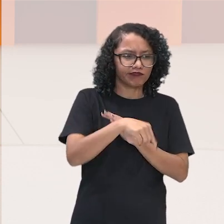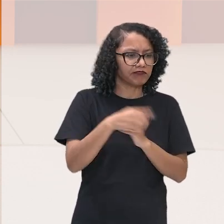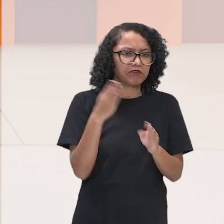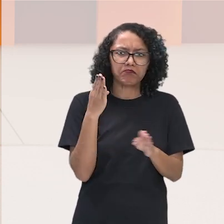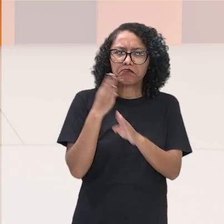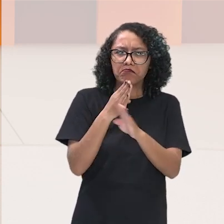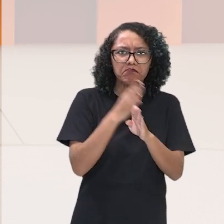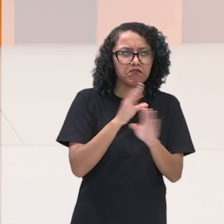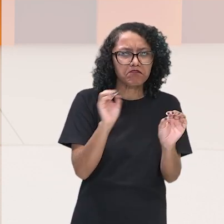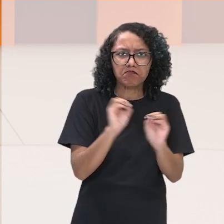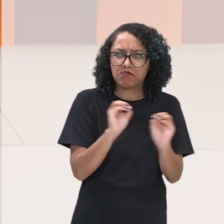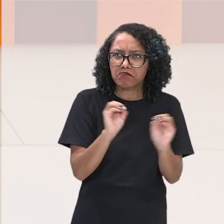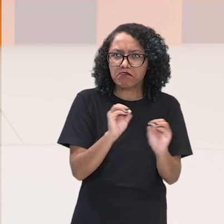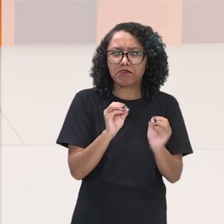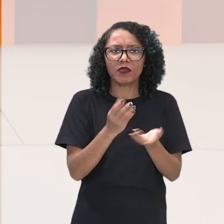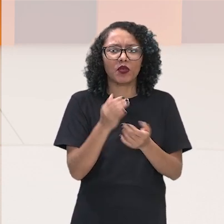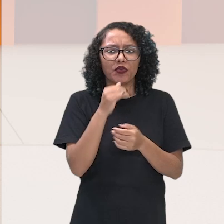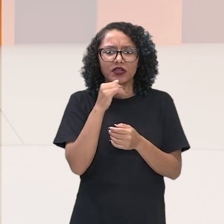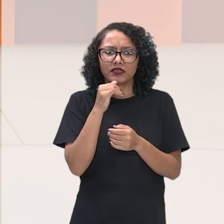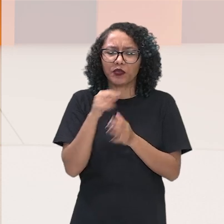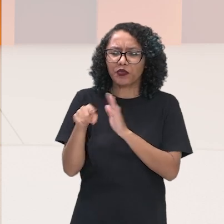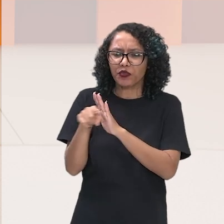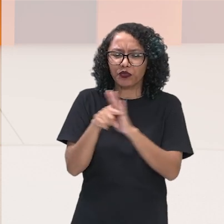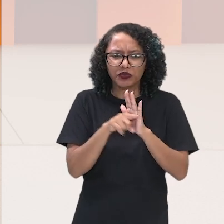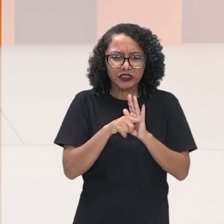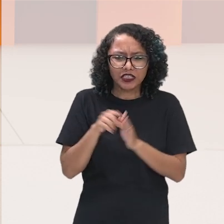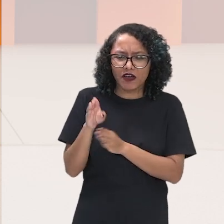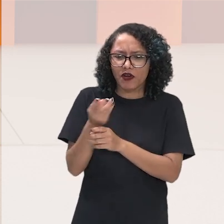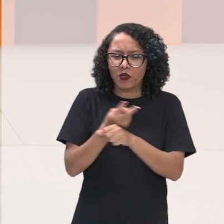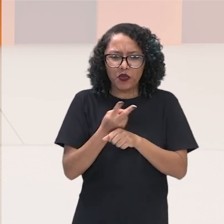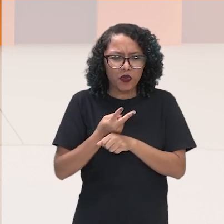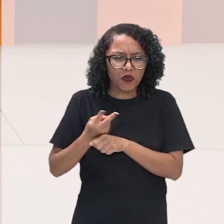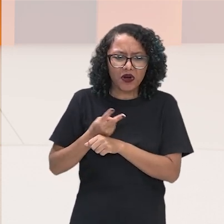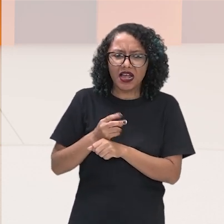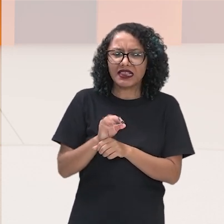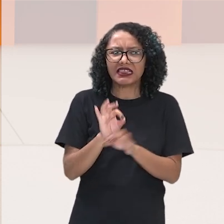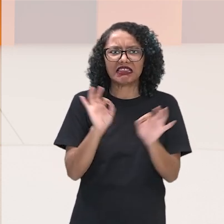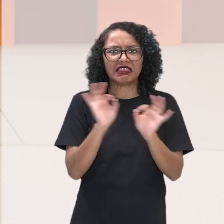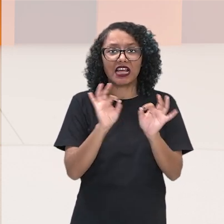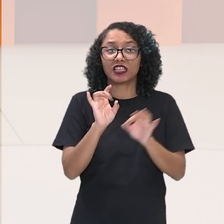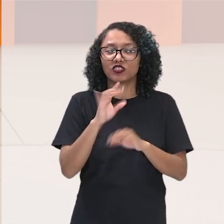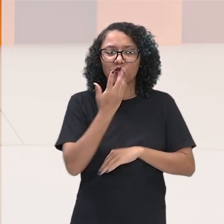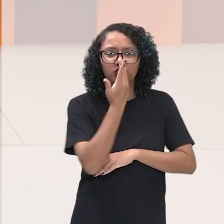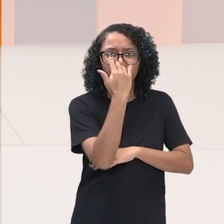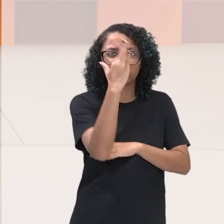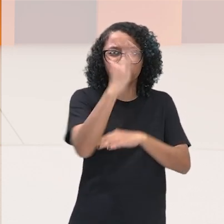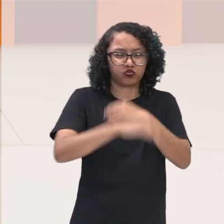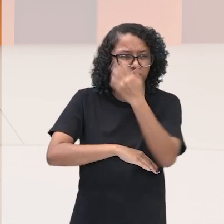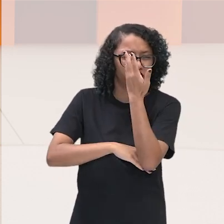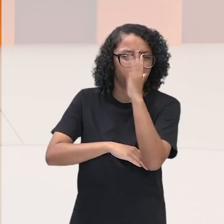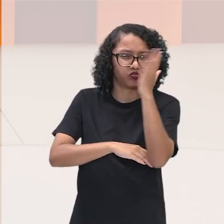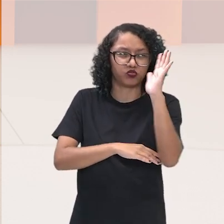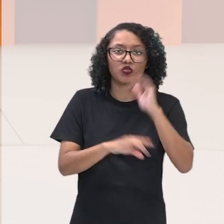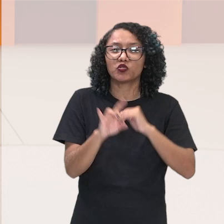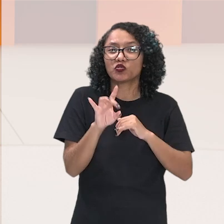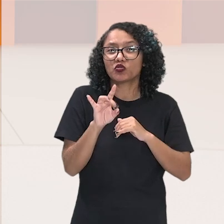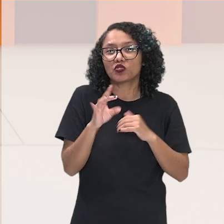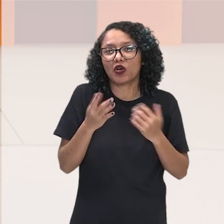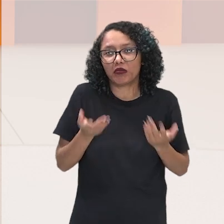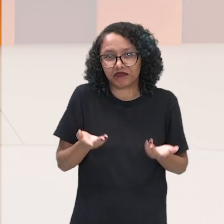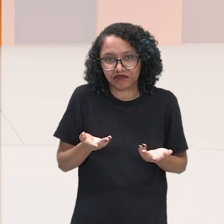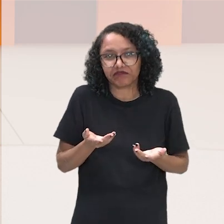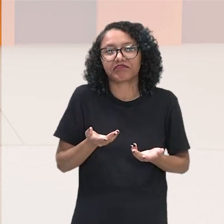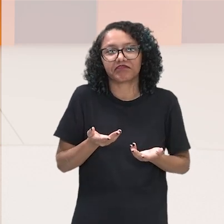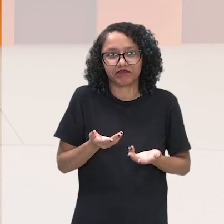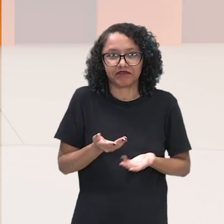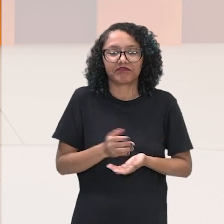esses metais. Olhavam para um lado, olhavam para o outro e viam apenas uma densa floresta. Então, a princípio, o que